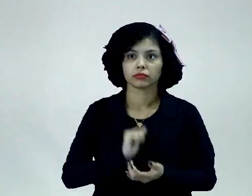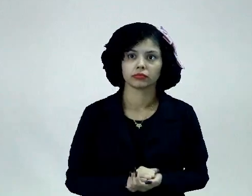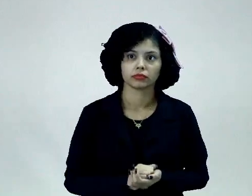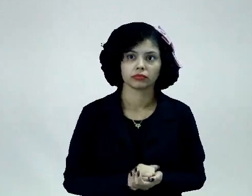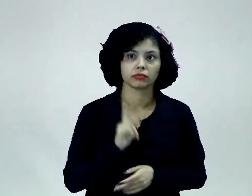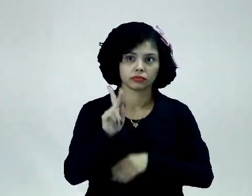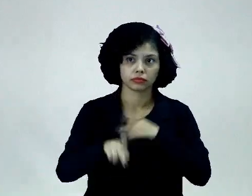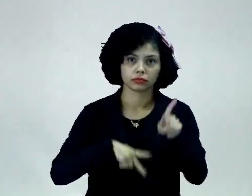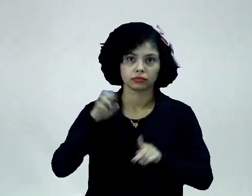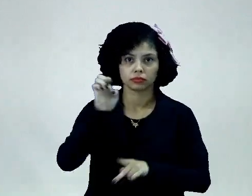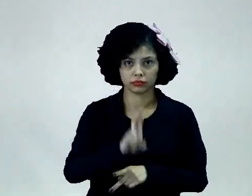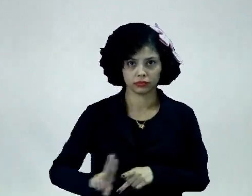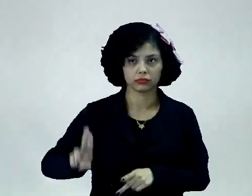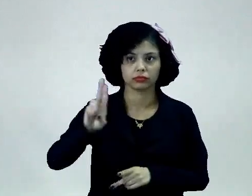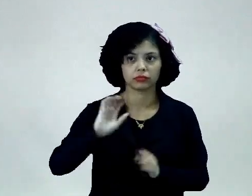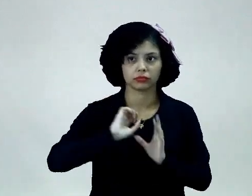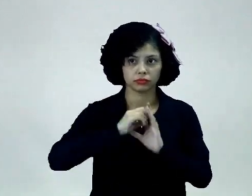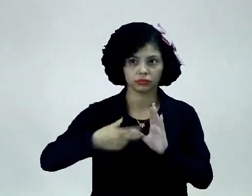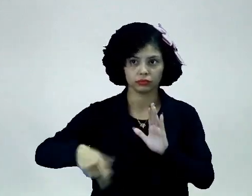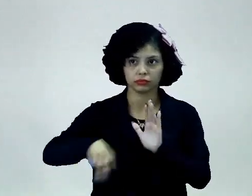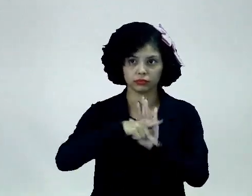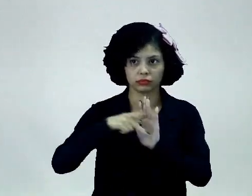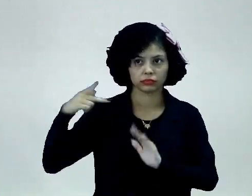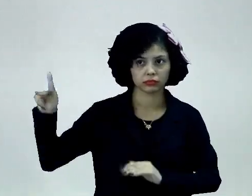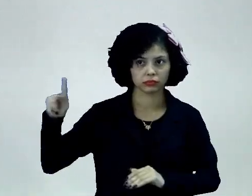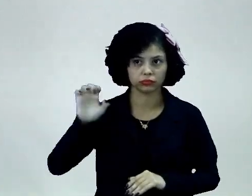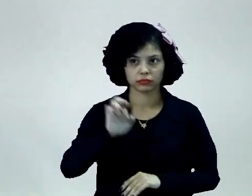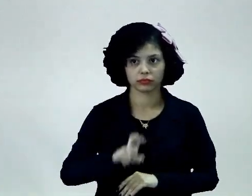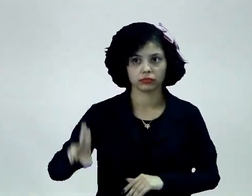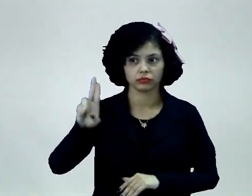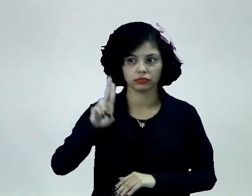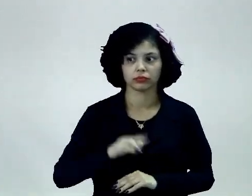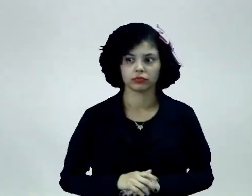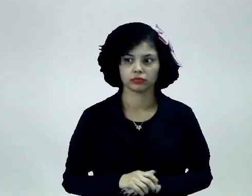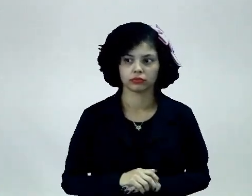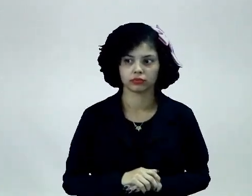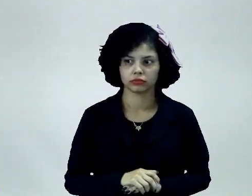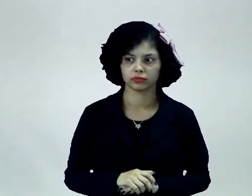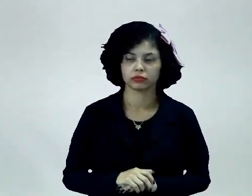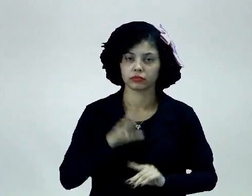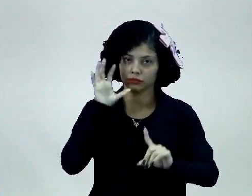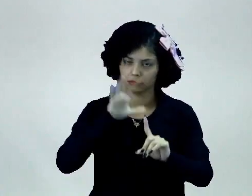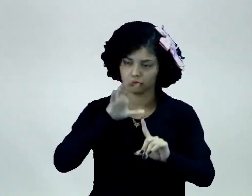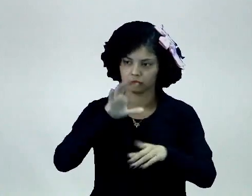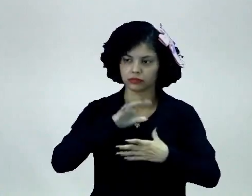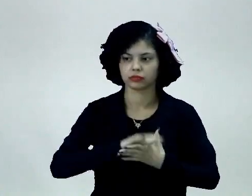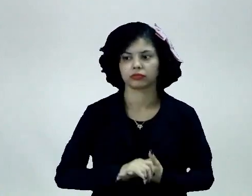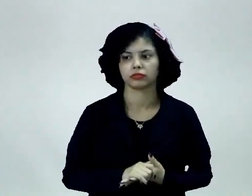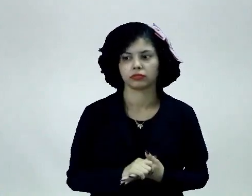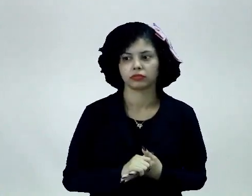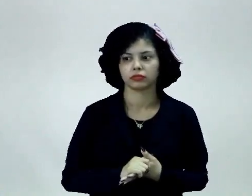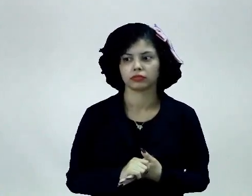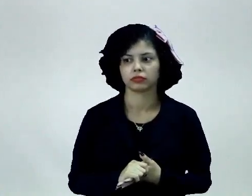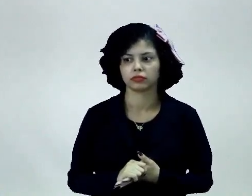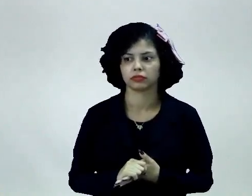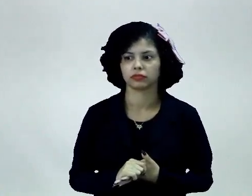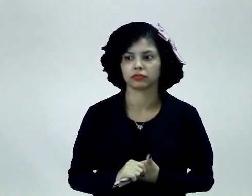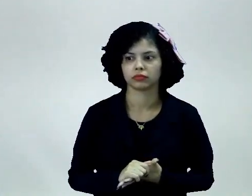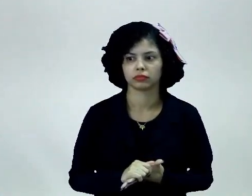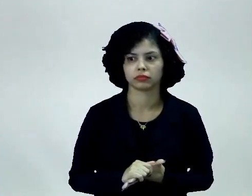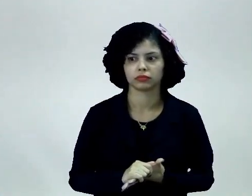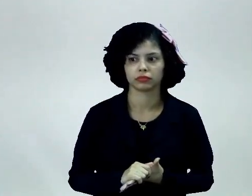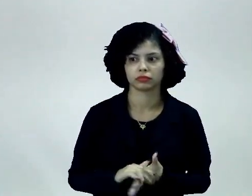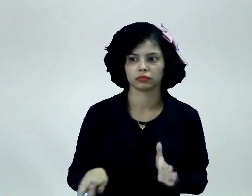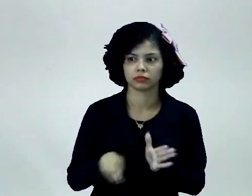pelos povos europeus, é característica deles, né, e a gente tem essa influência aí dos povos da Europa,